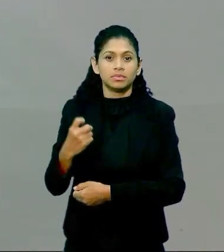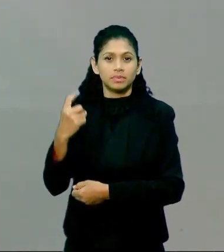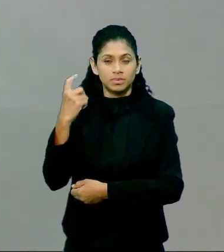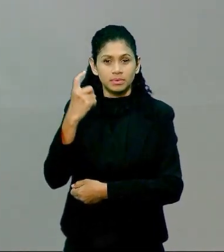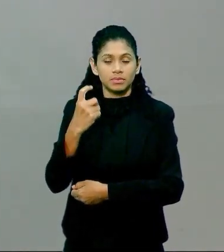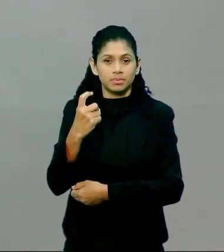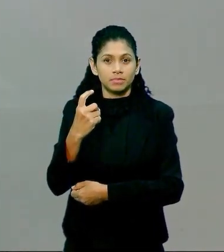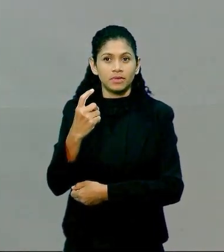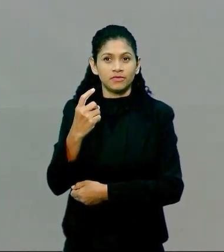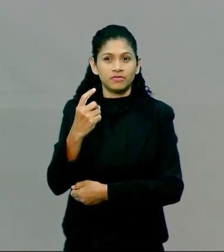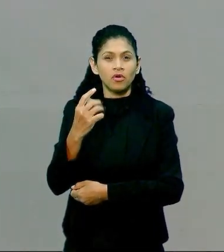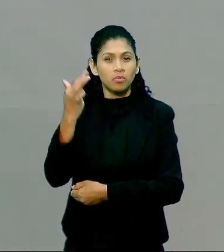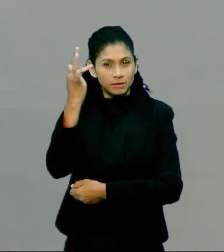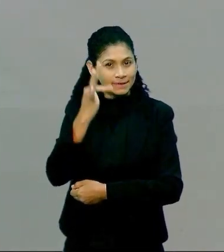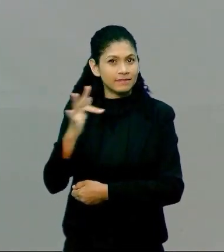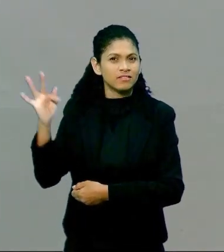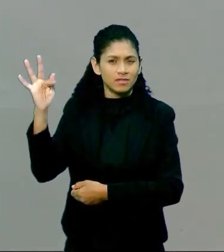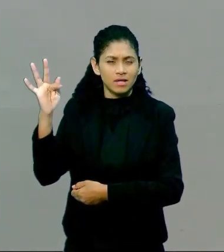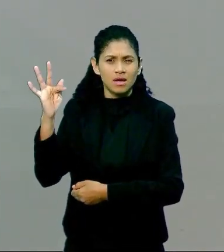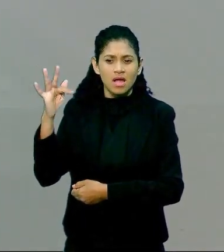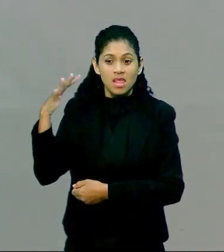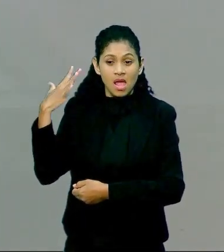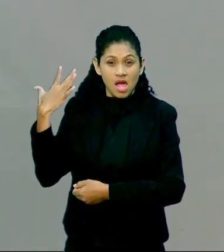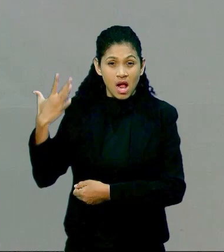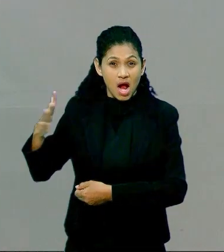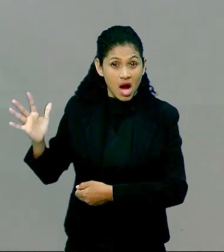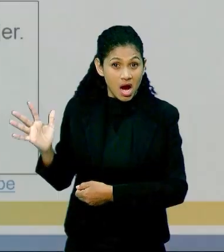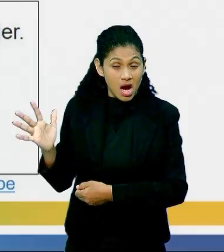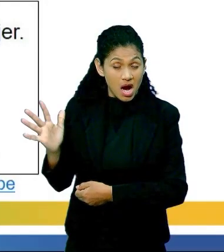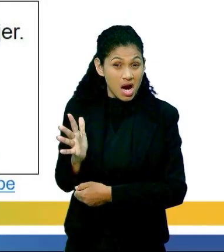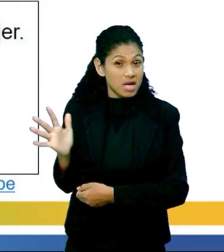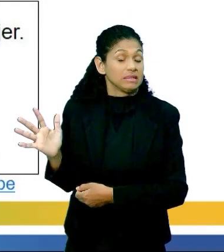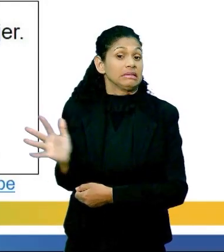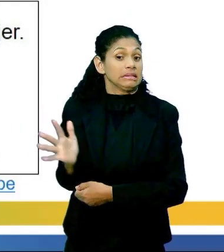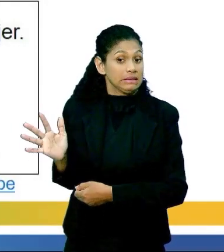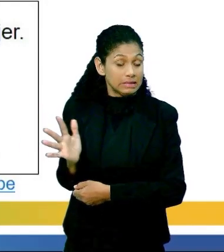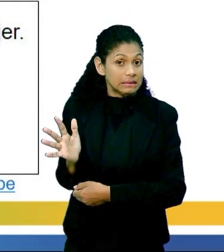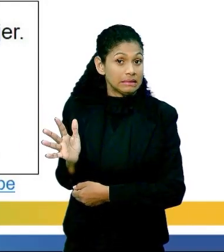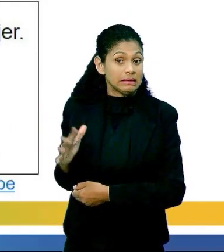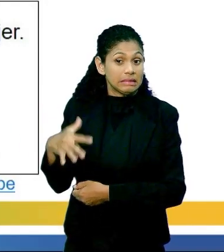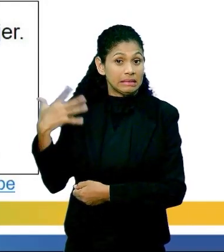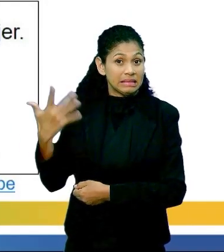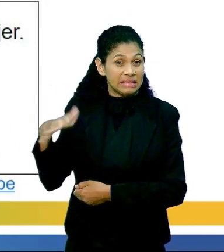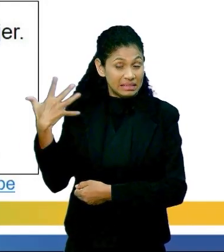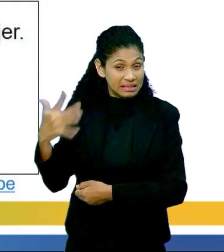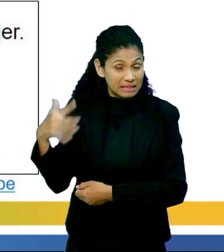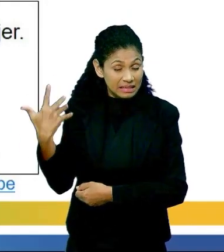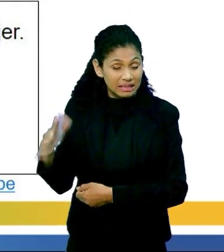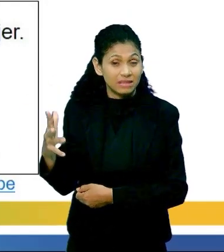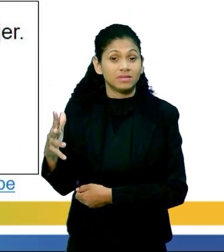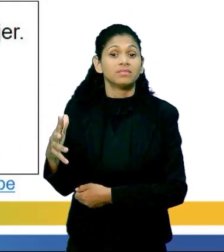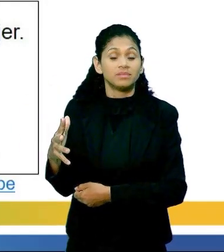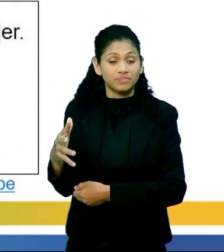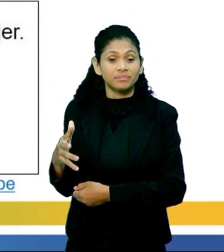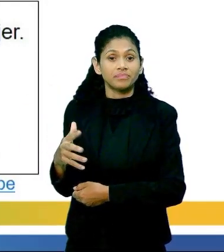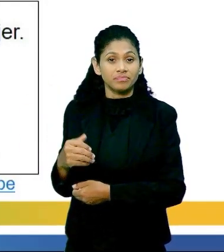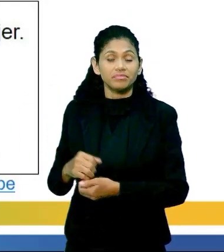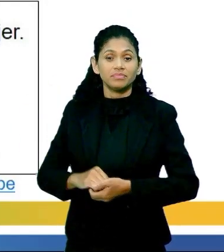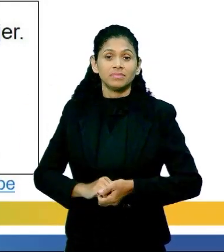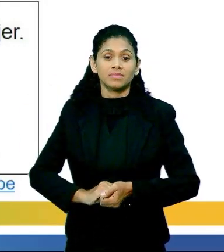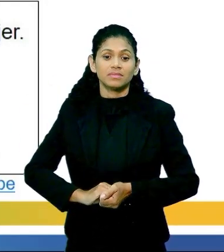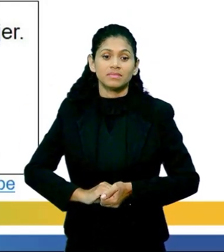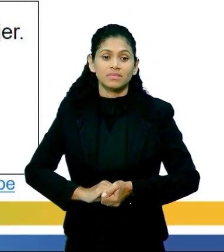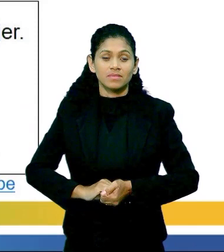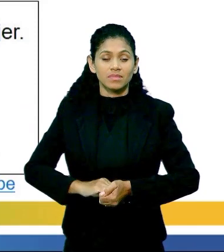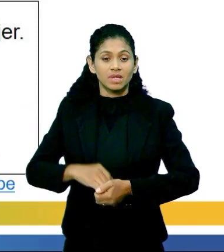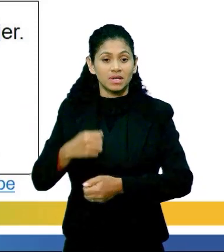do sovaco, tá, galera? Não é perfume francês. Então, quando se fala em perfume caro, né? Se deduz ali que a